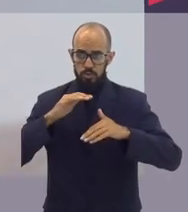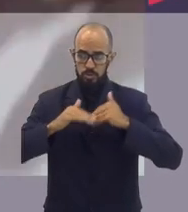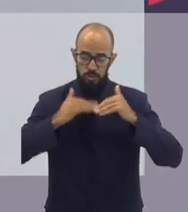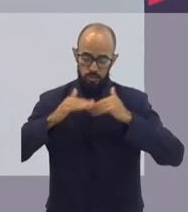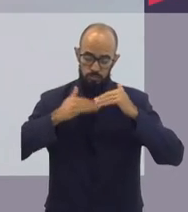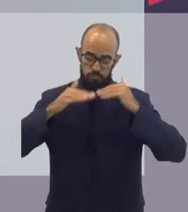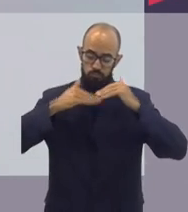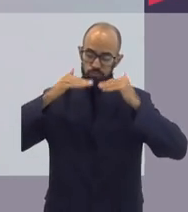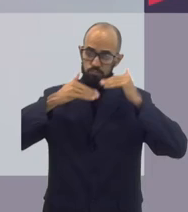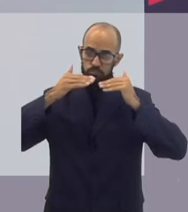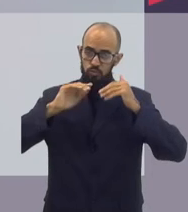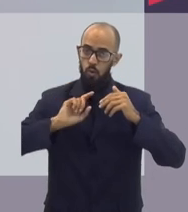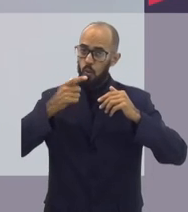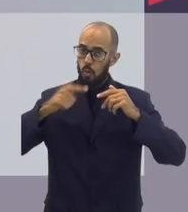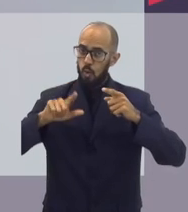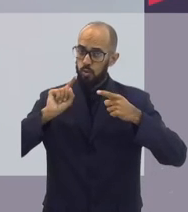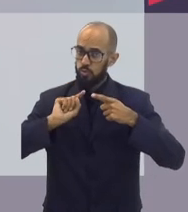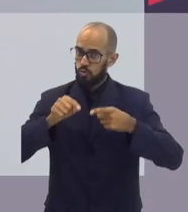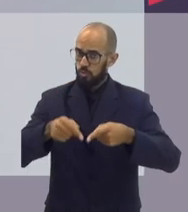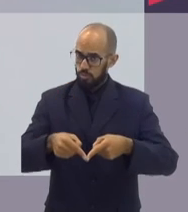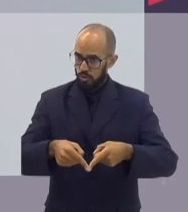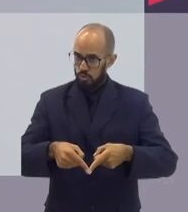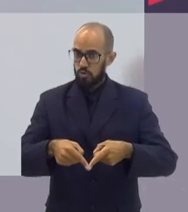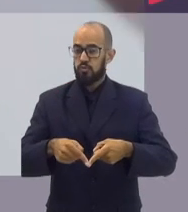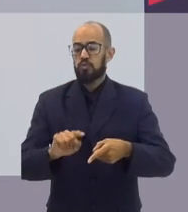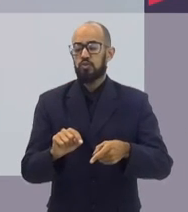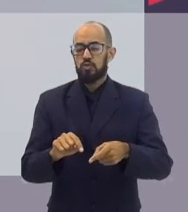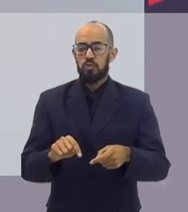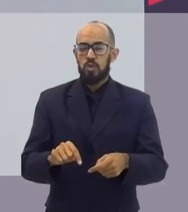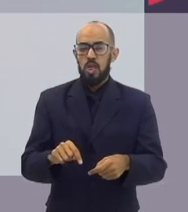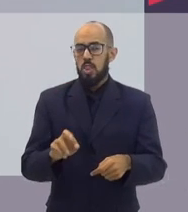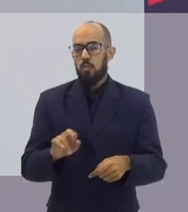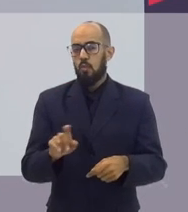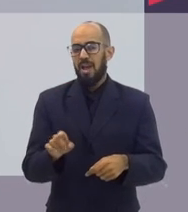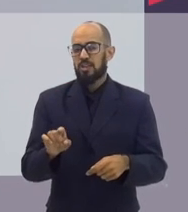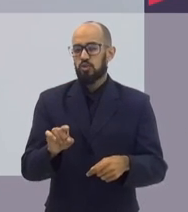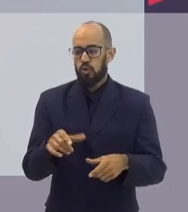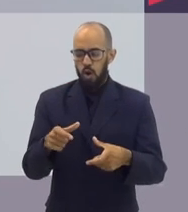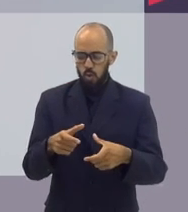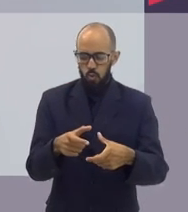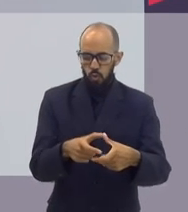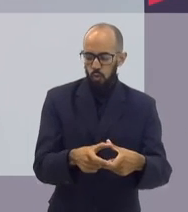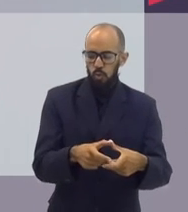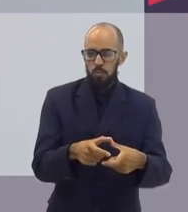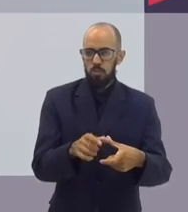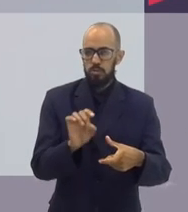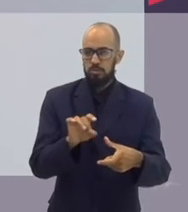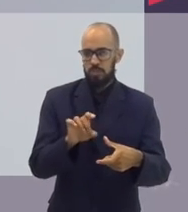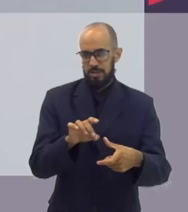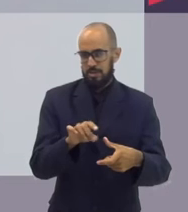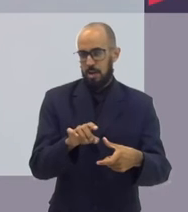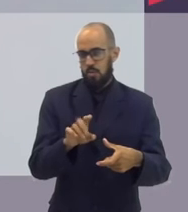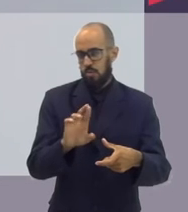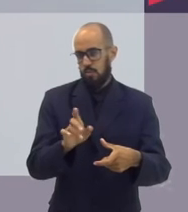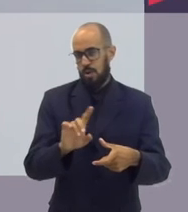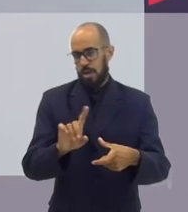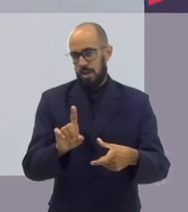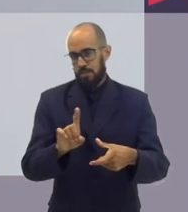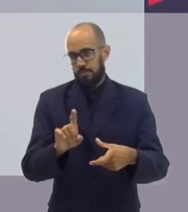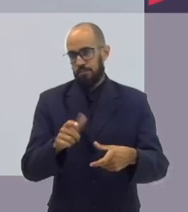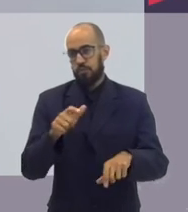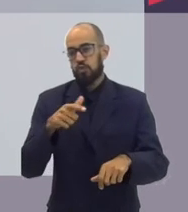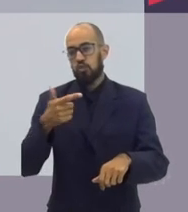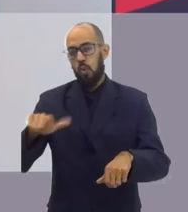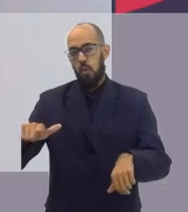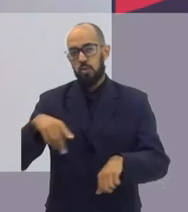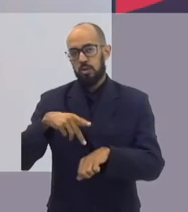alcançar outros alvos, e não um alvo tão peculiar, tão limitado de pós-graduação em determinadas áreas,